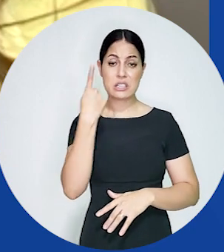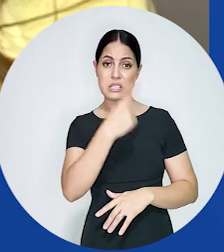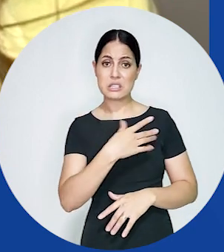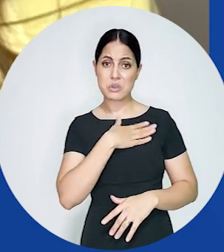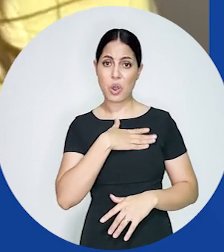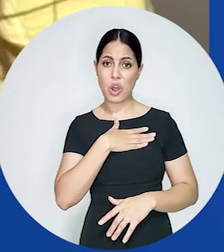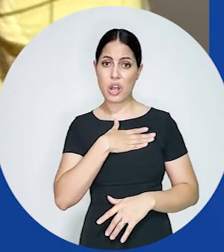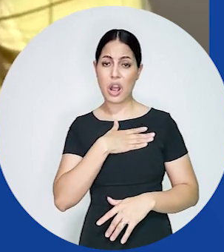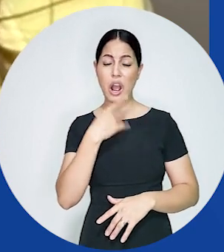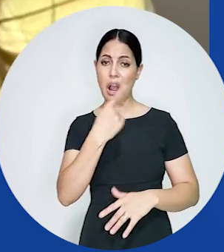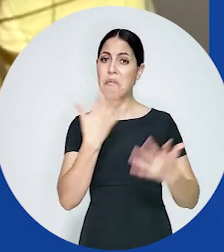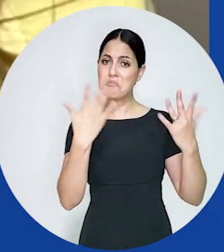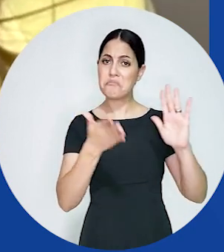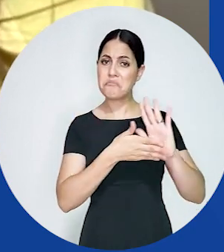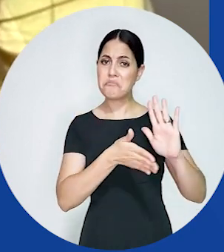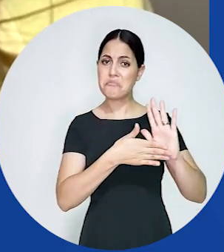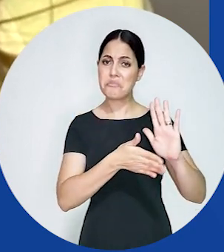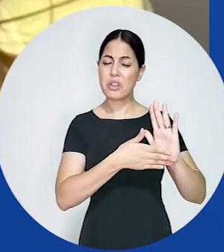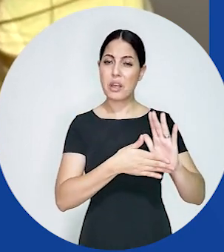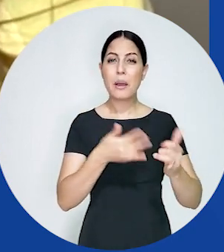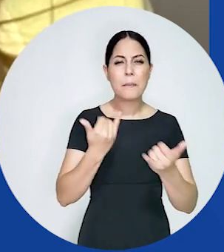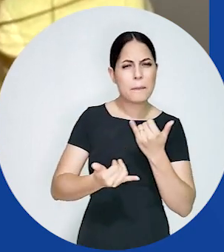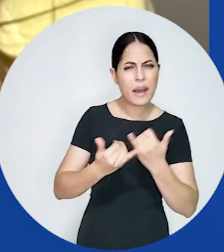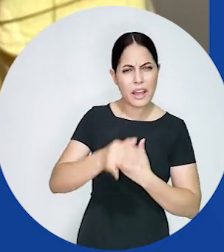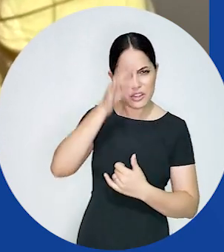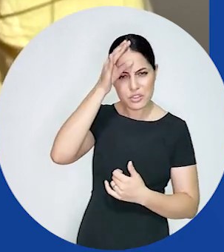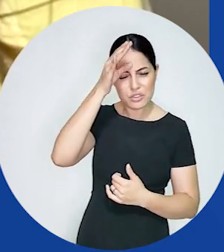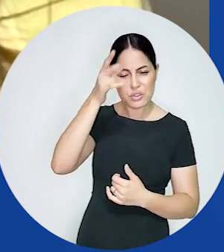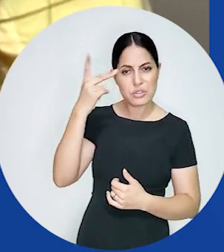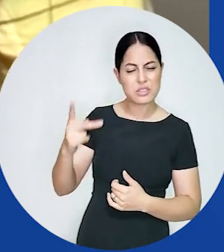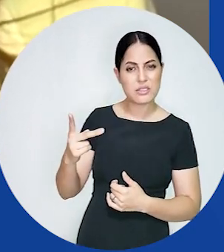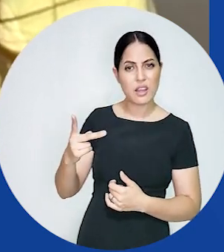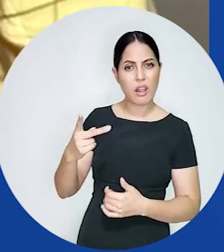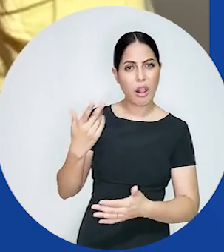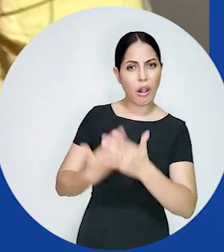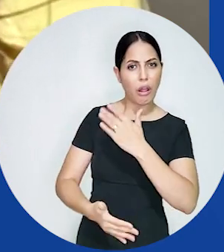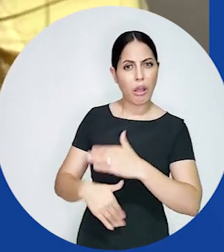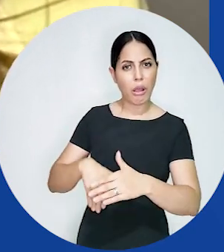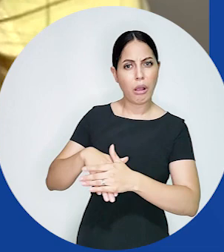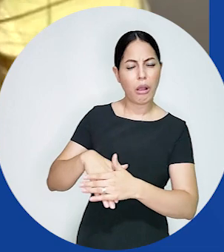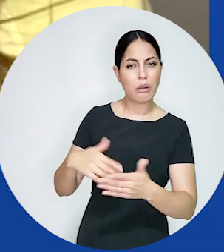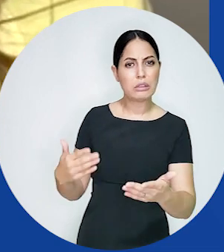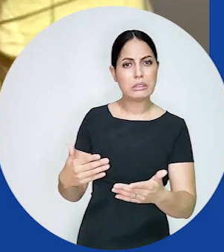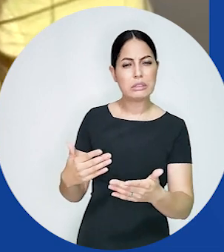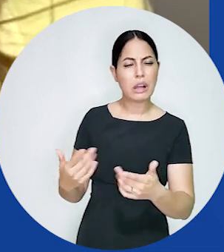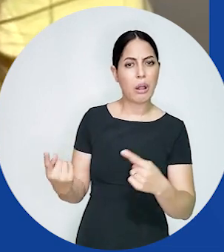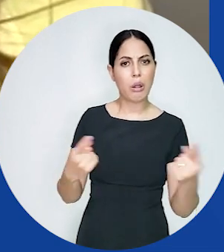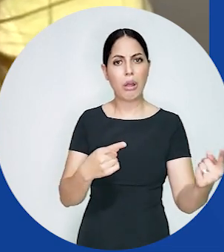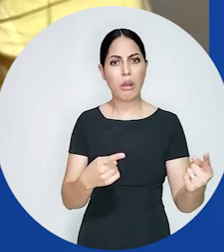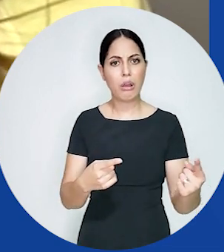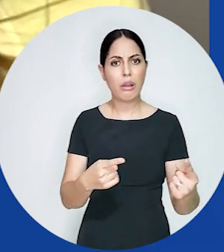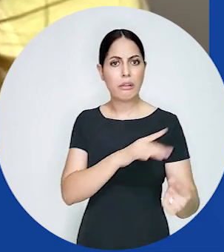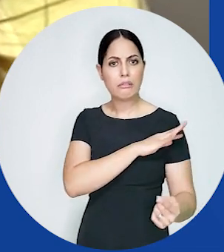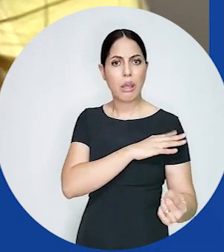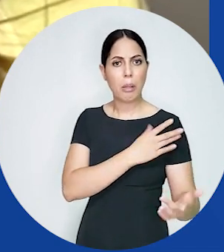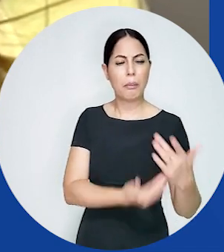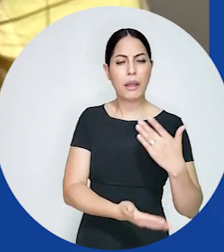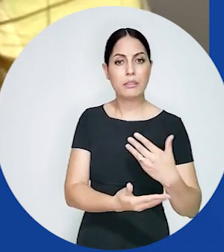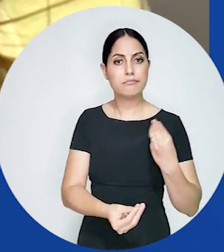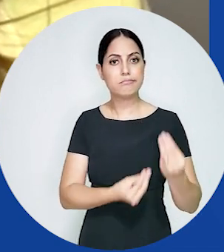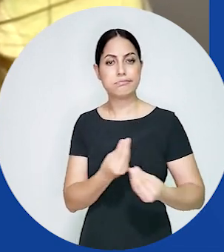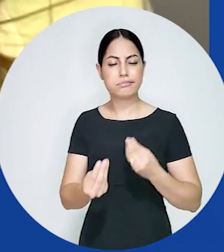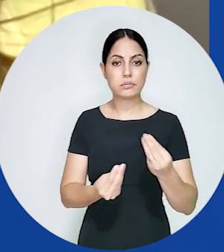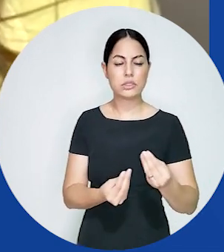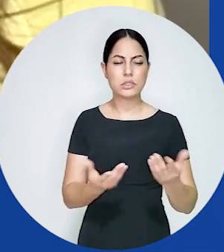semana. Quando o Supremo decide como elas gostam, tá de parabéns. É que nem o seu time no domingo. Quando ele perde o jogo, tem que derrubar o técnico. Como é que